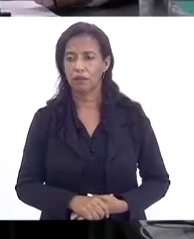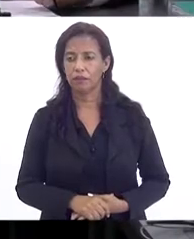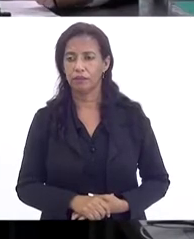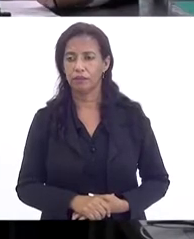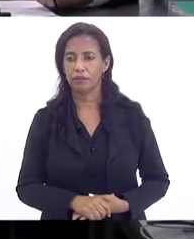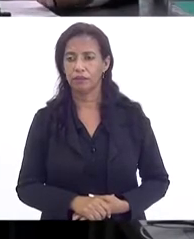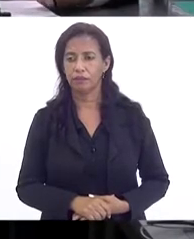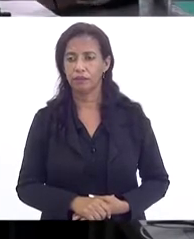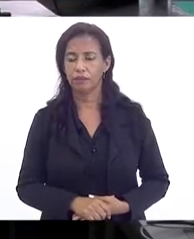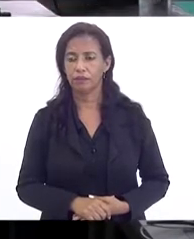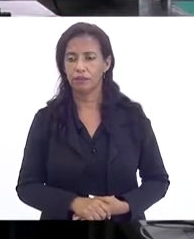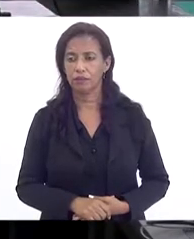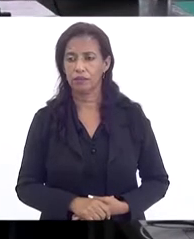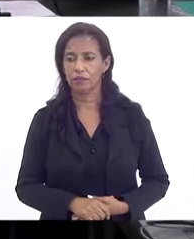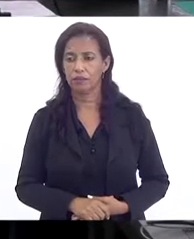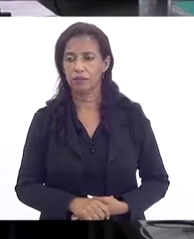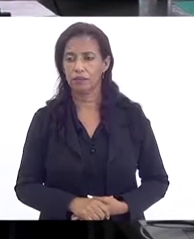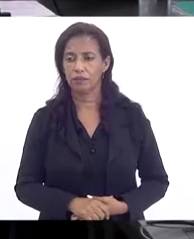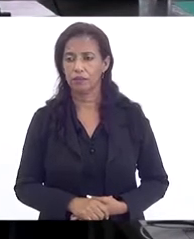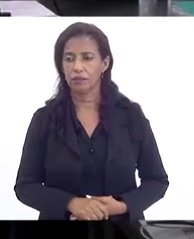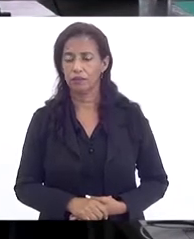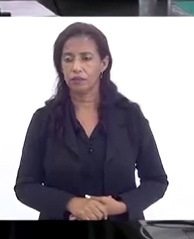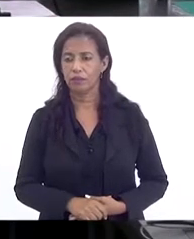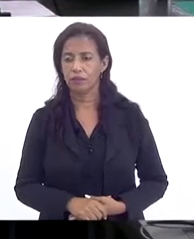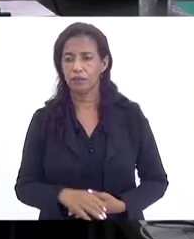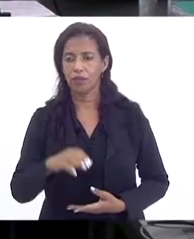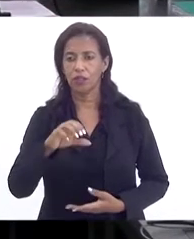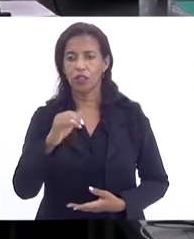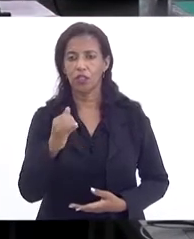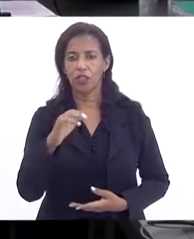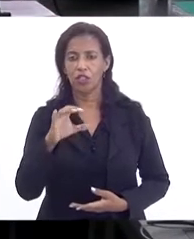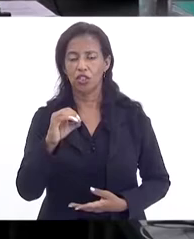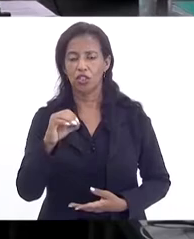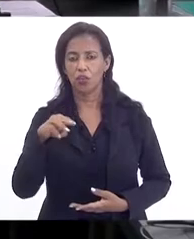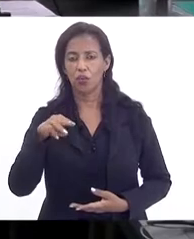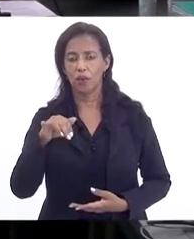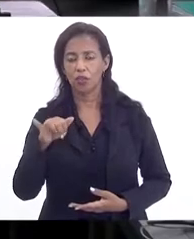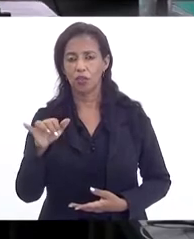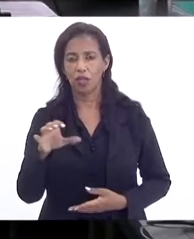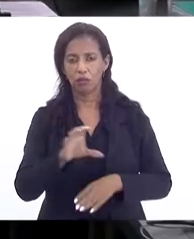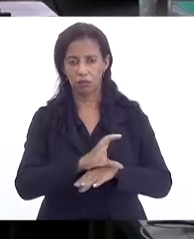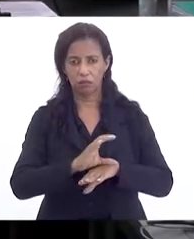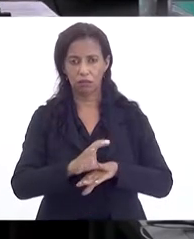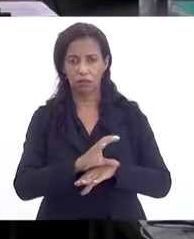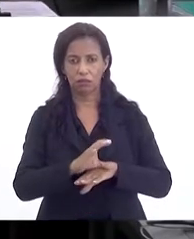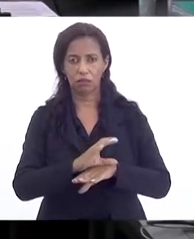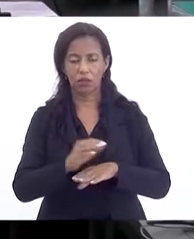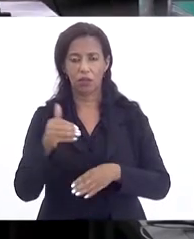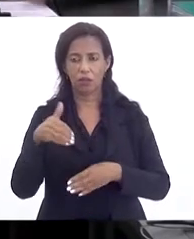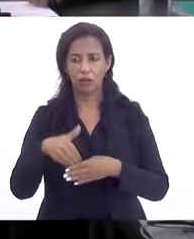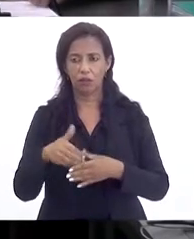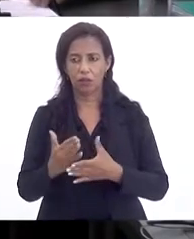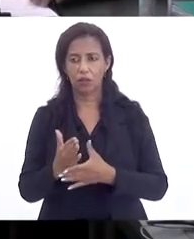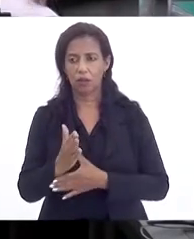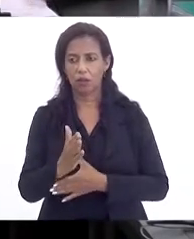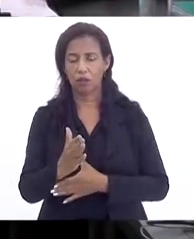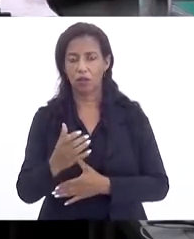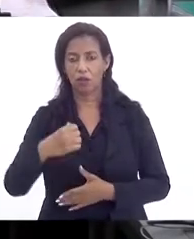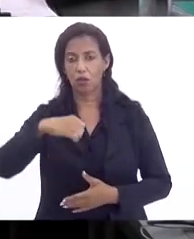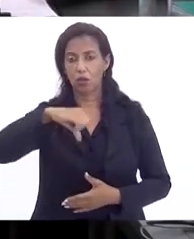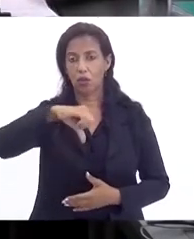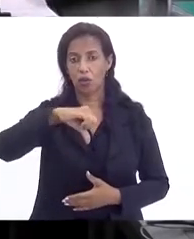seguir corretamente o trâmite. Oitavo, Chico Machado, o parecer foi pela constitucionalidade, em votação aprovado.